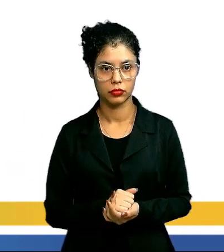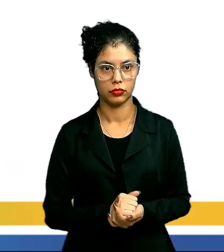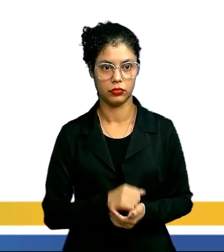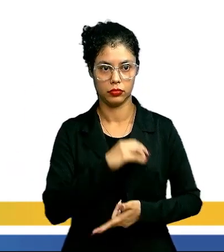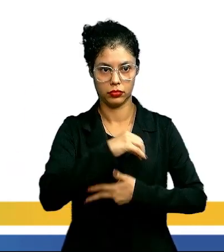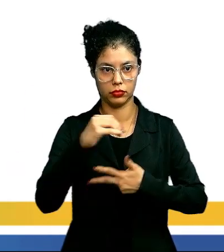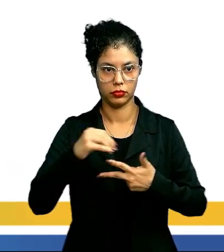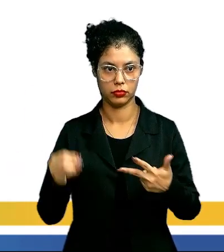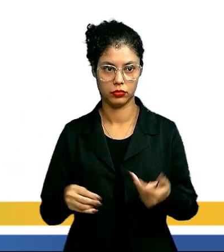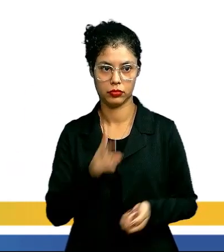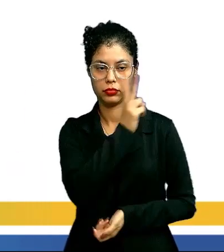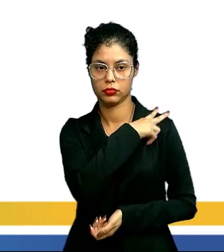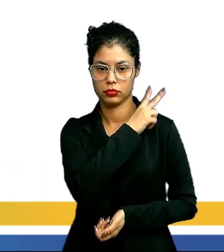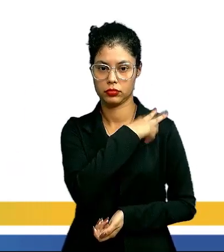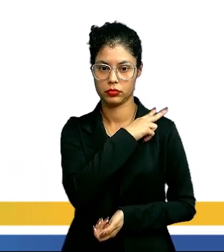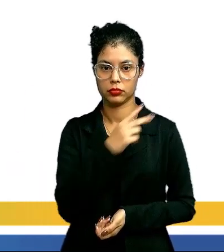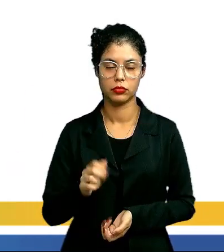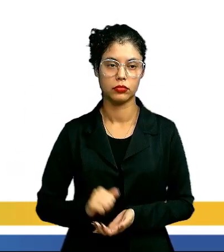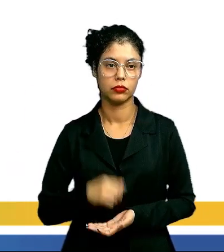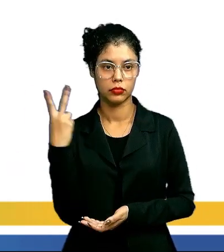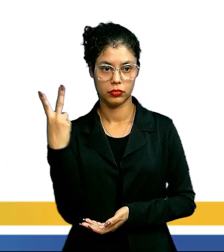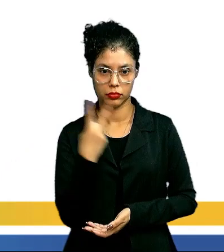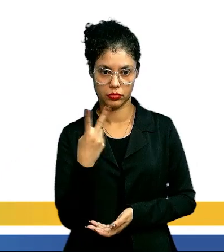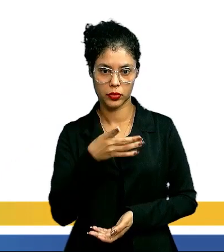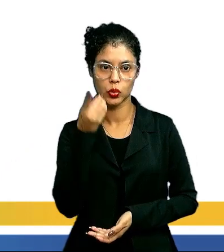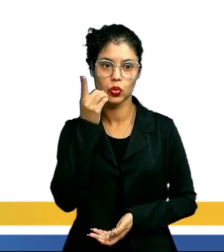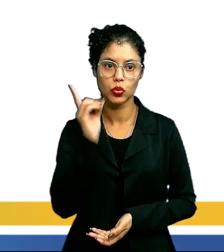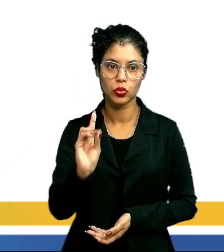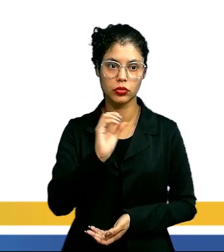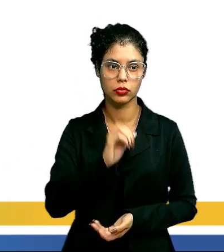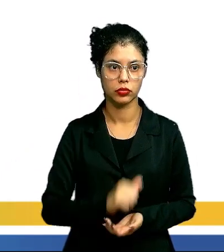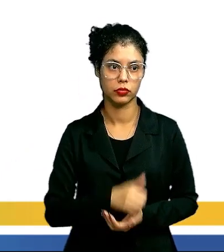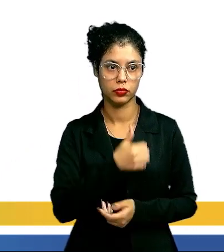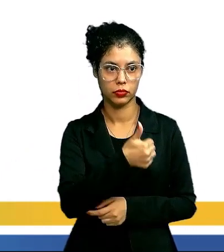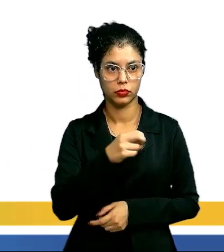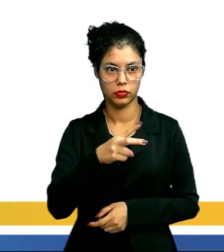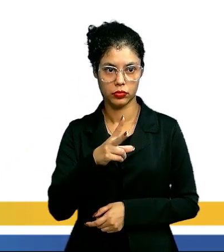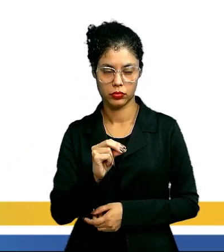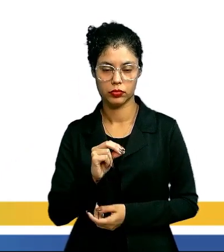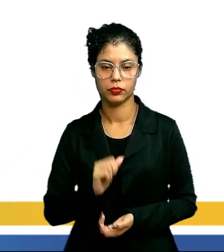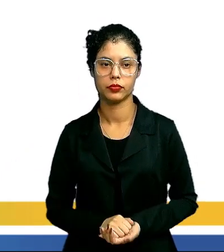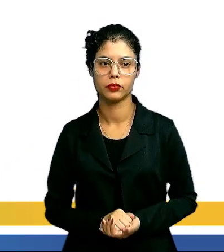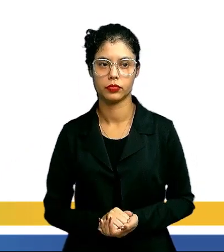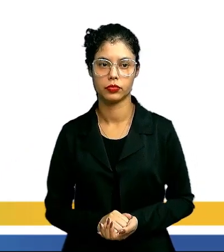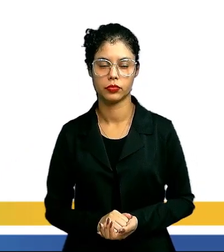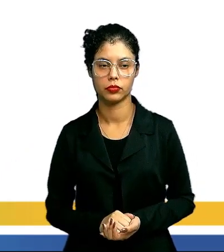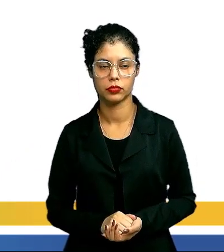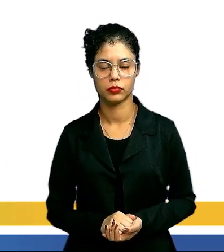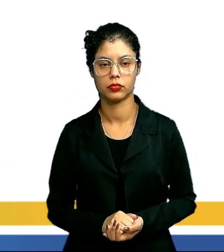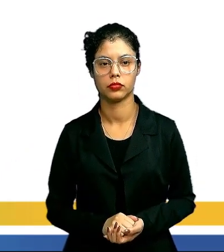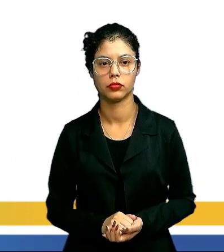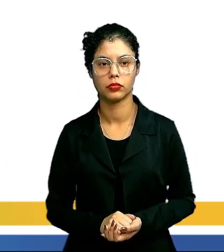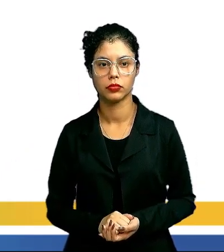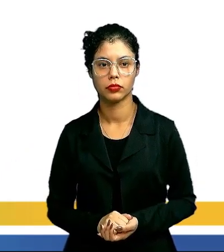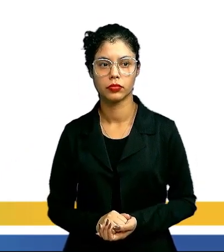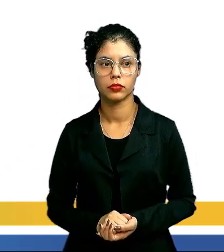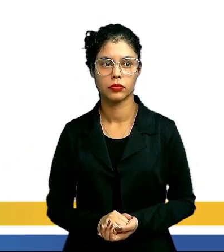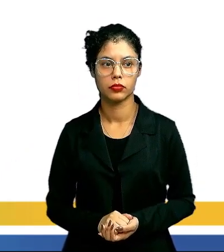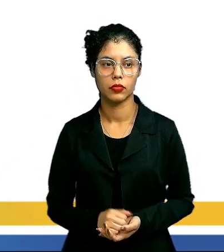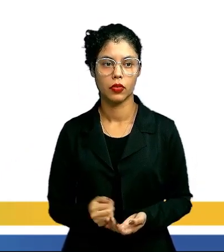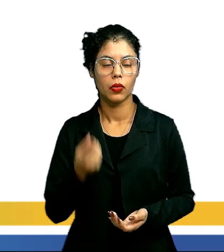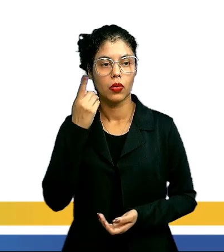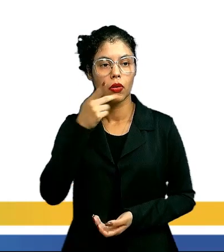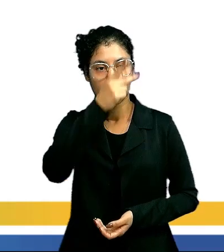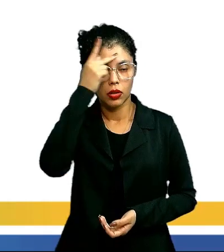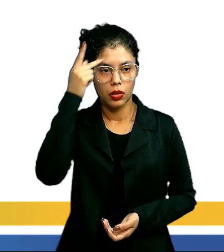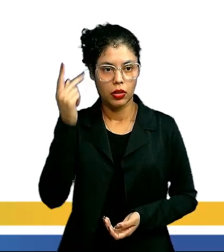do Enem questão proposta então número 150 do Enem 2019 vamos lá